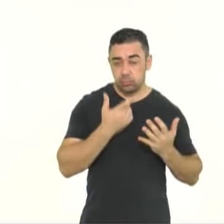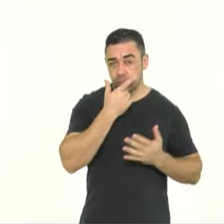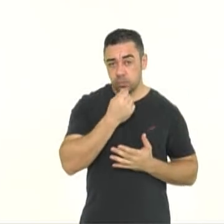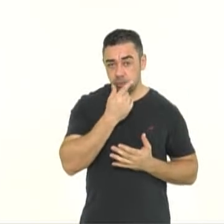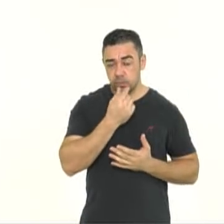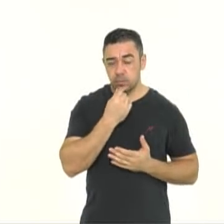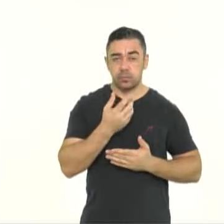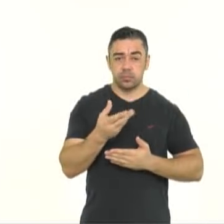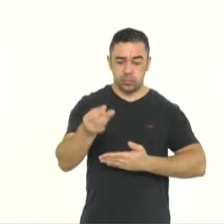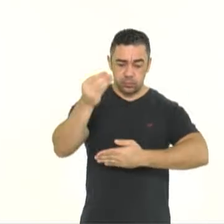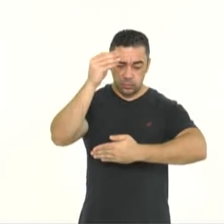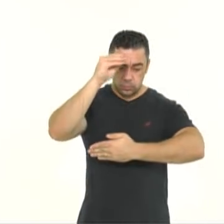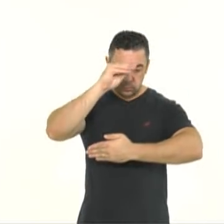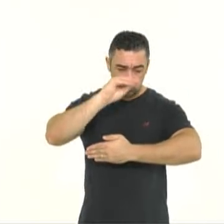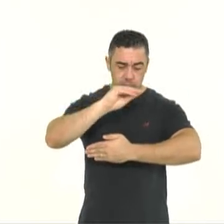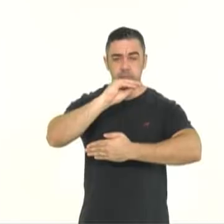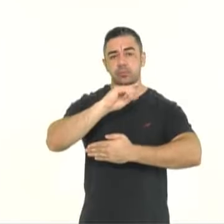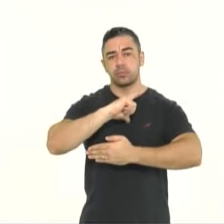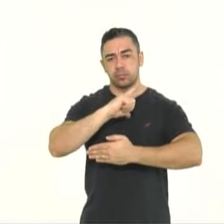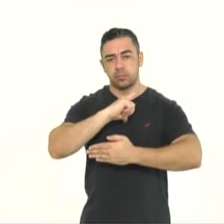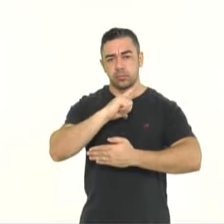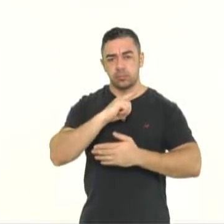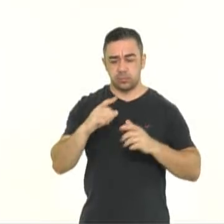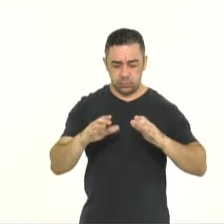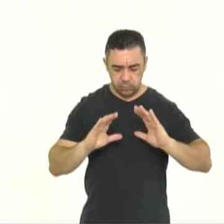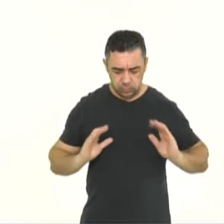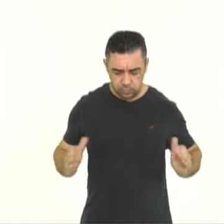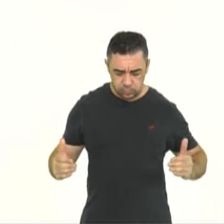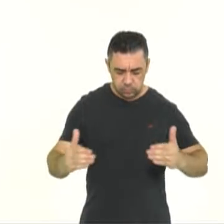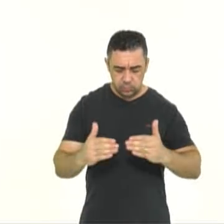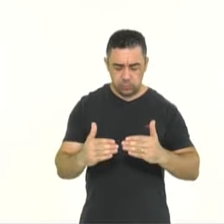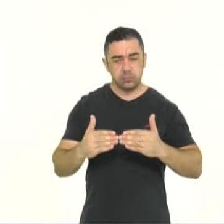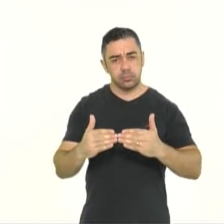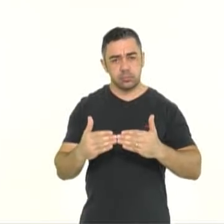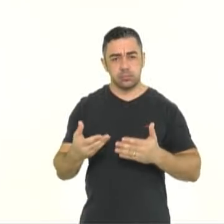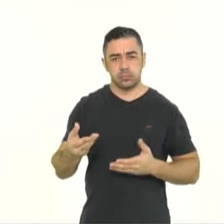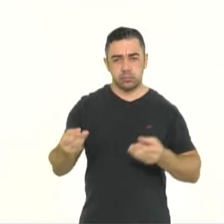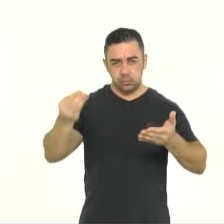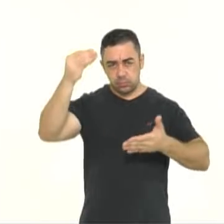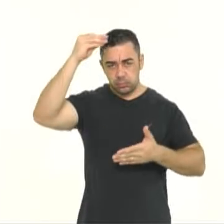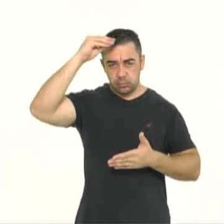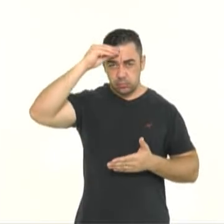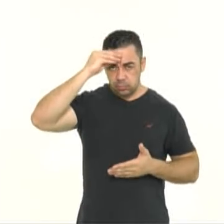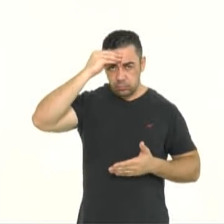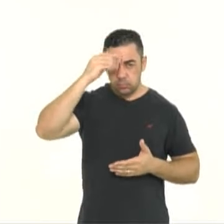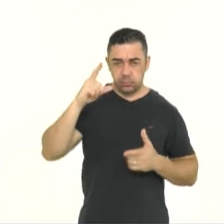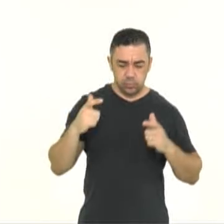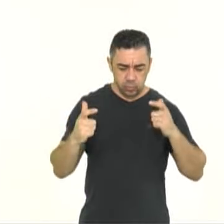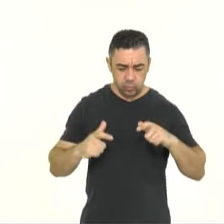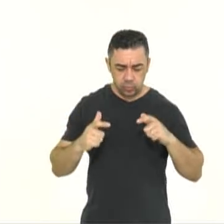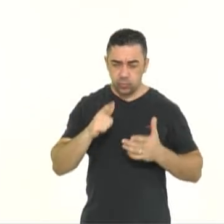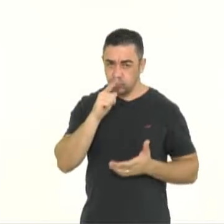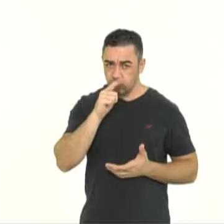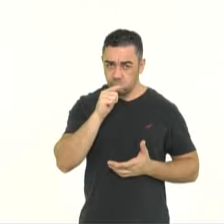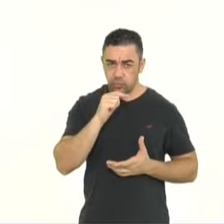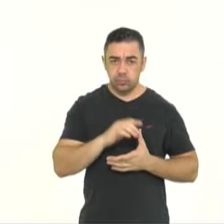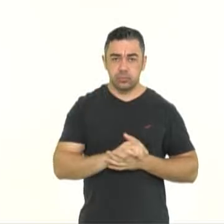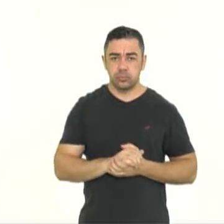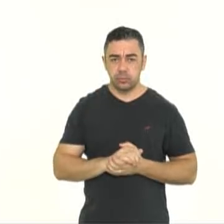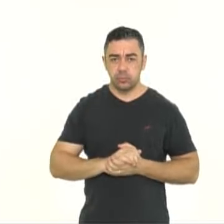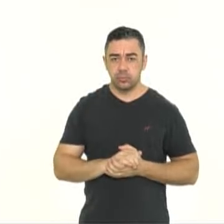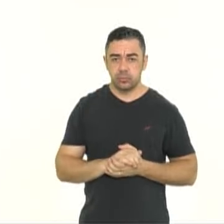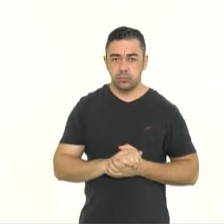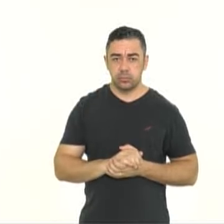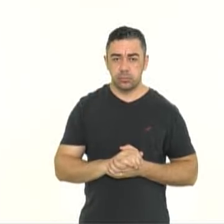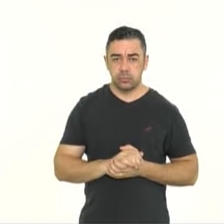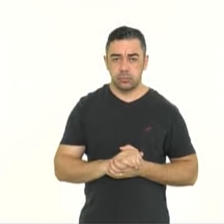Clovis. Ele estava numa latrina, uma espécie de um de um negócio de sauna lá, como é que